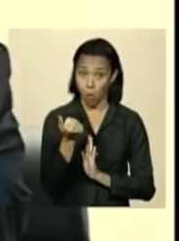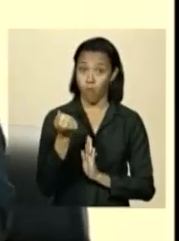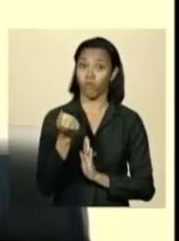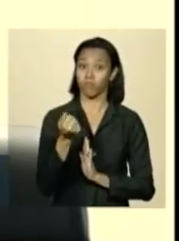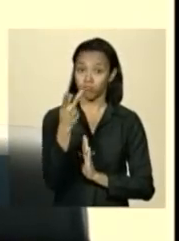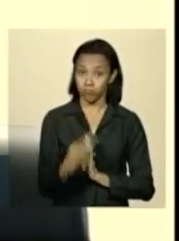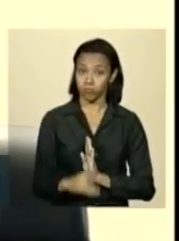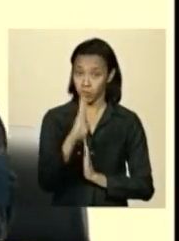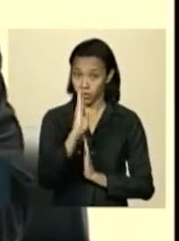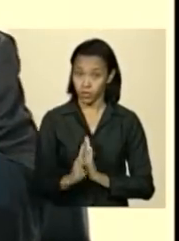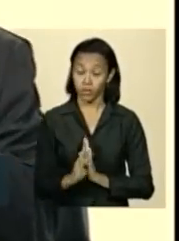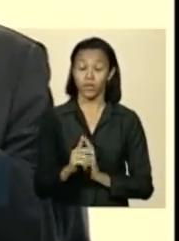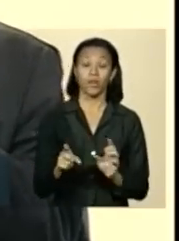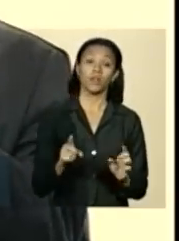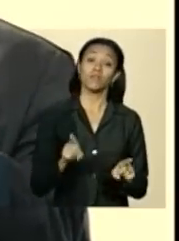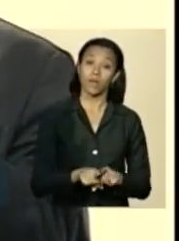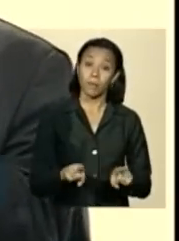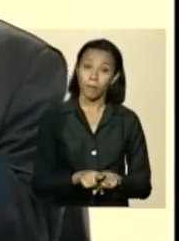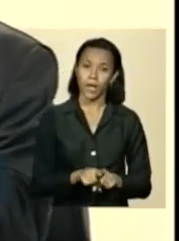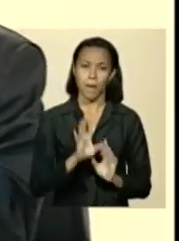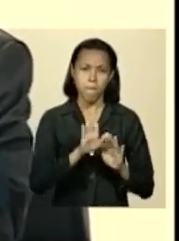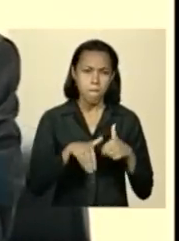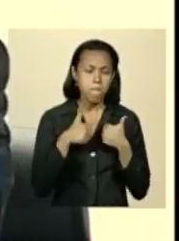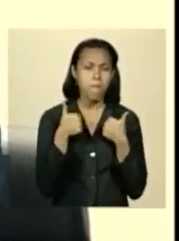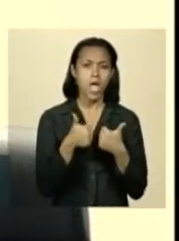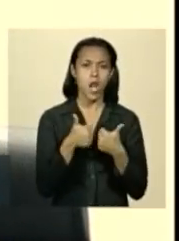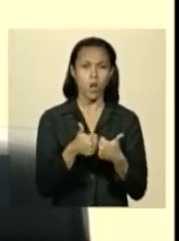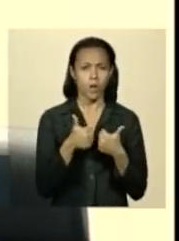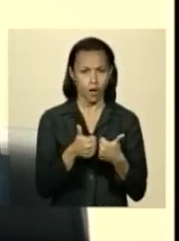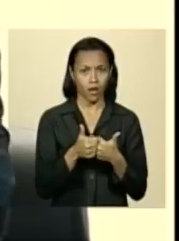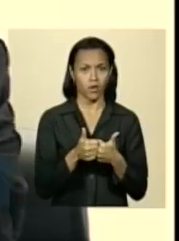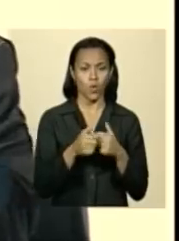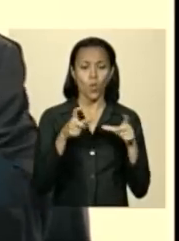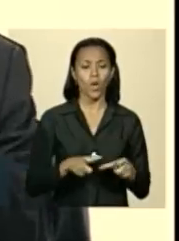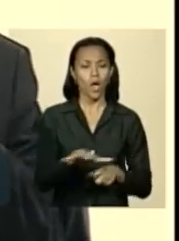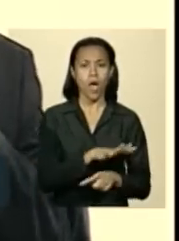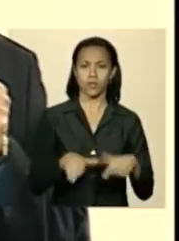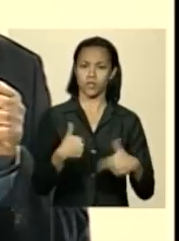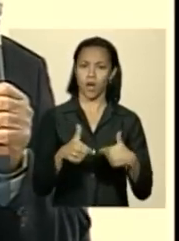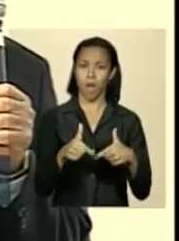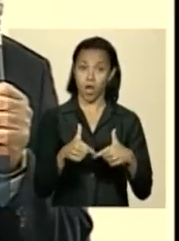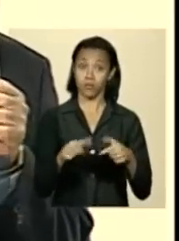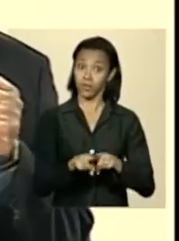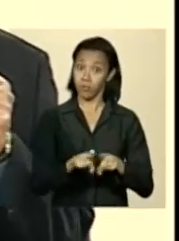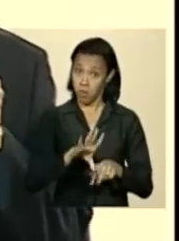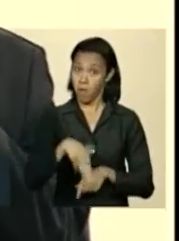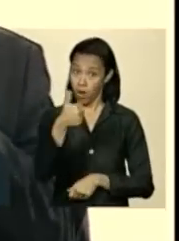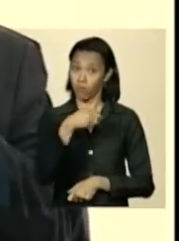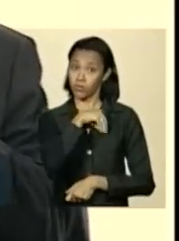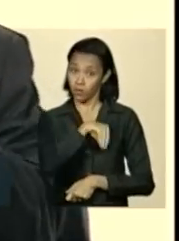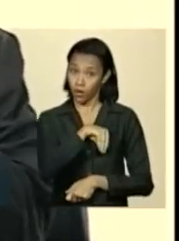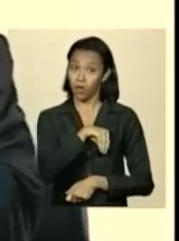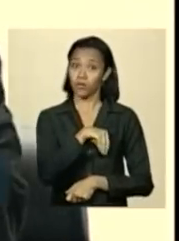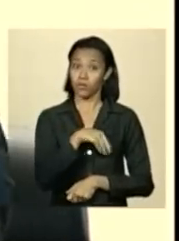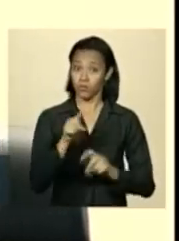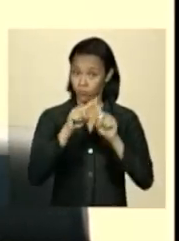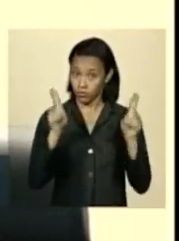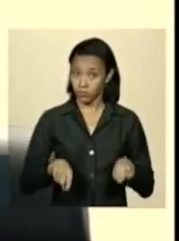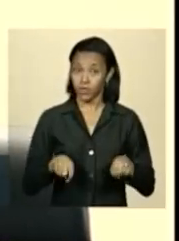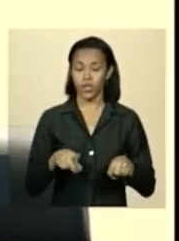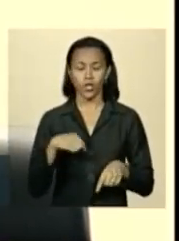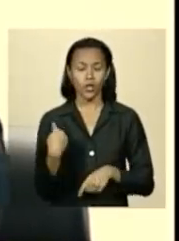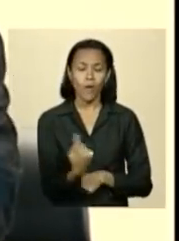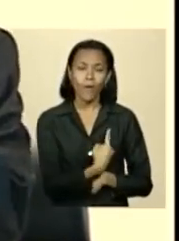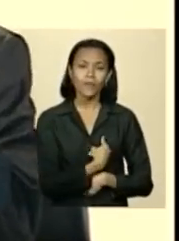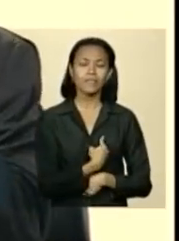geral seja no que diz respeito a melhorar as condições de trabalho e de salários dos Servidores né nós vivemos um tempo